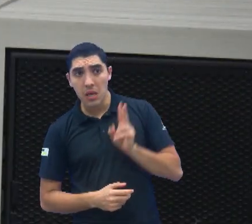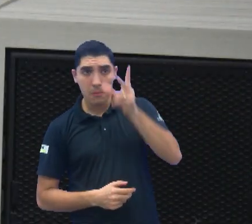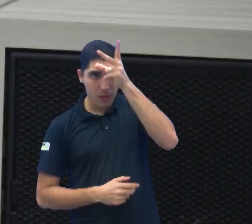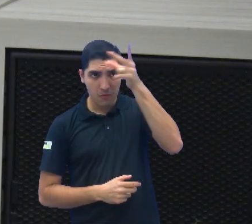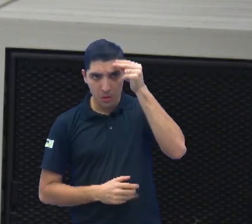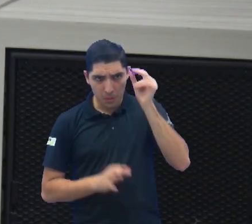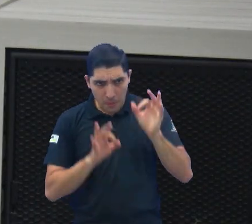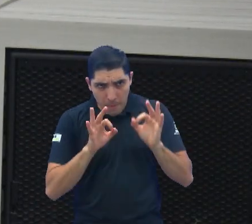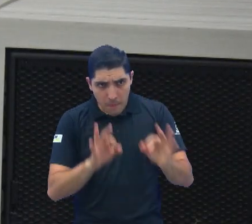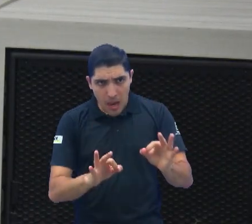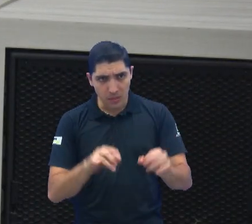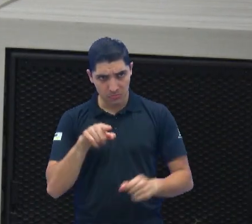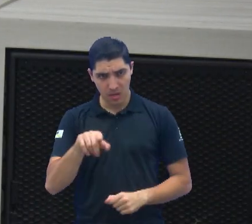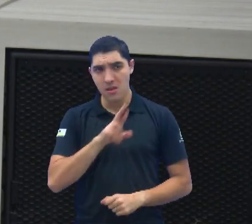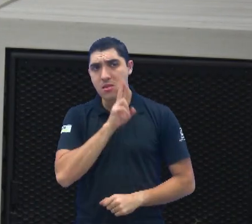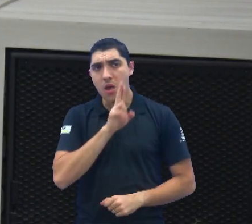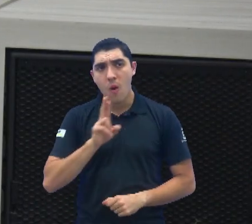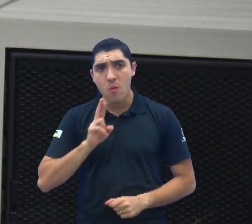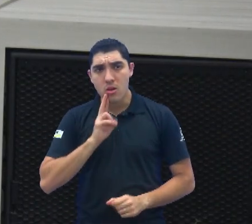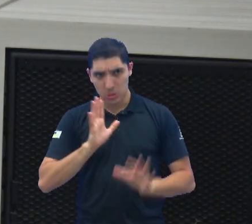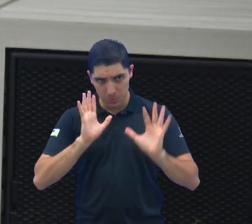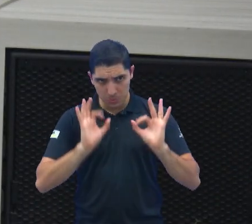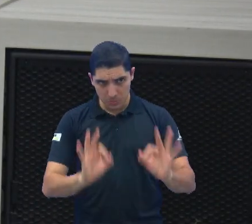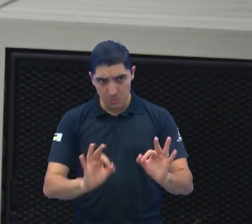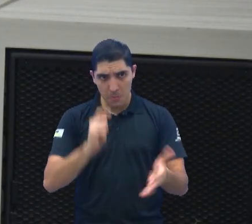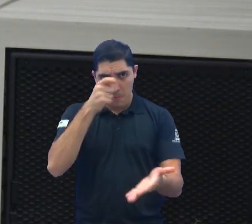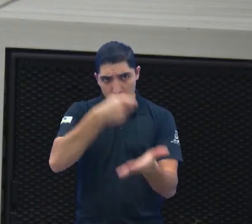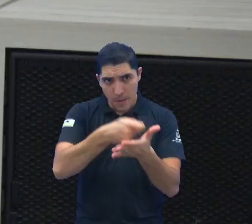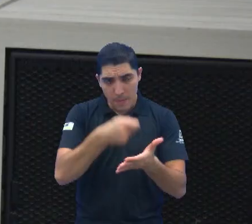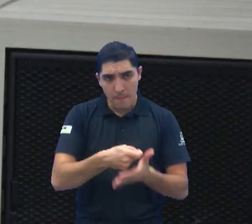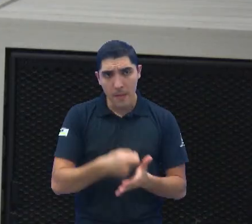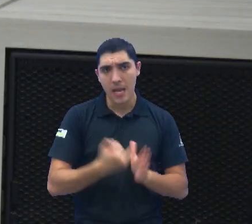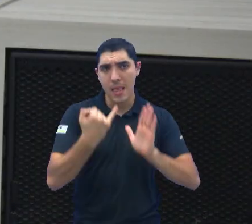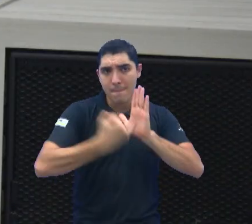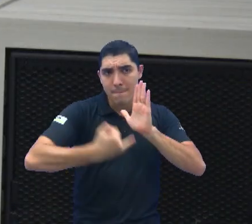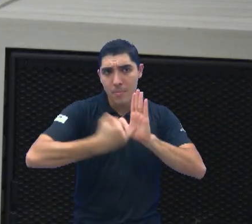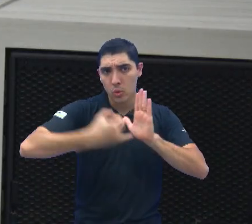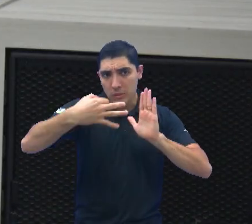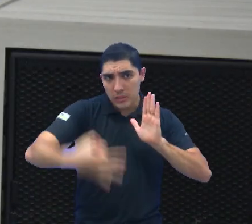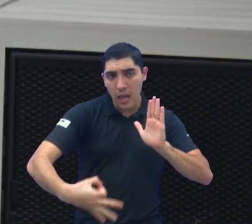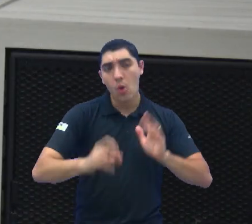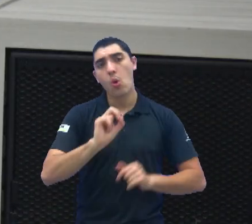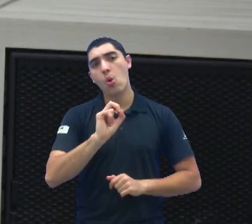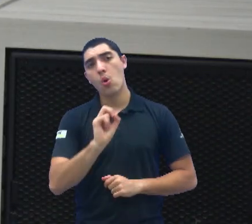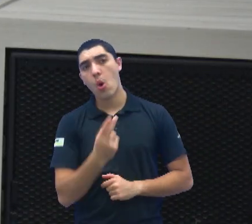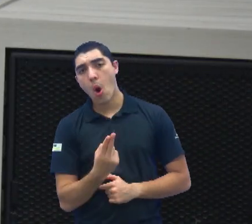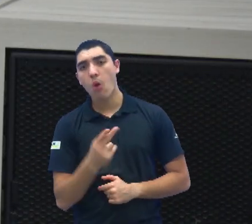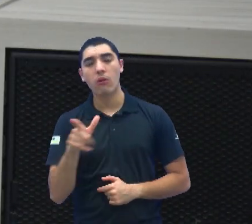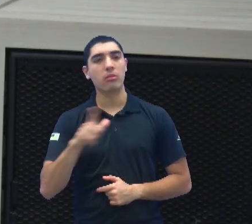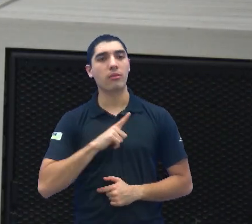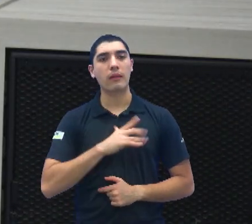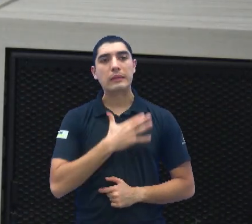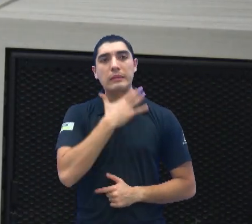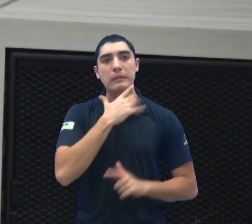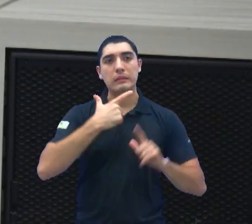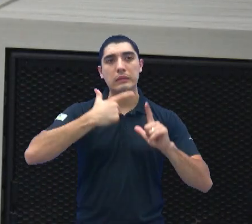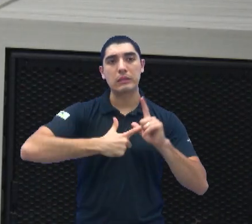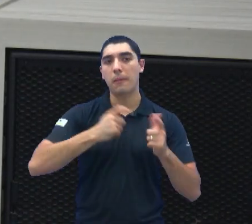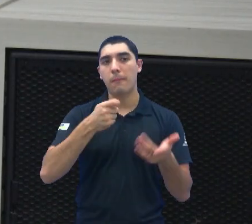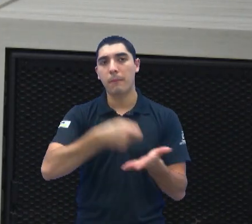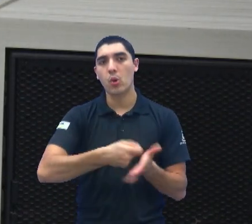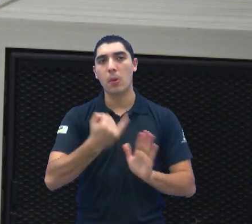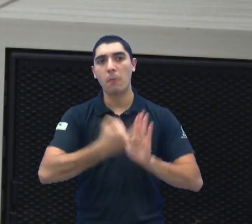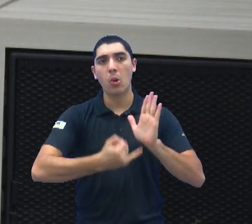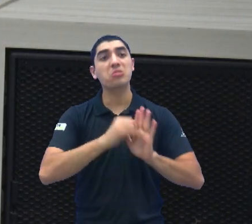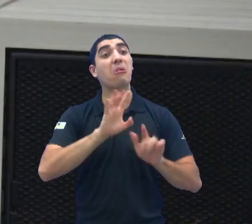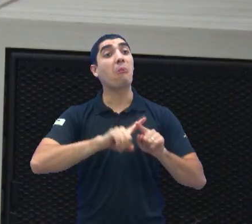está quite com os tributos da nossa cidade ou se ele está inadimplente e mesmo assim está continuando a